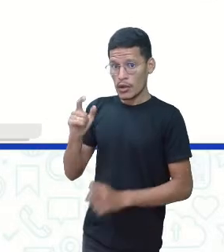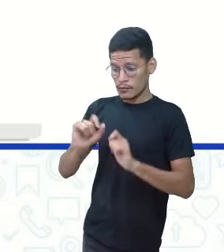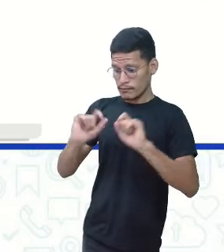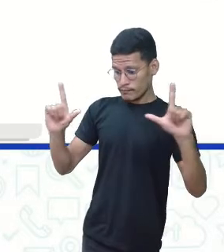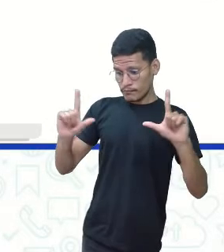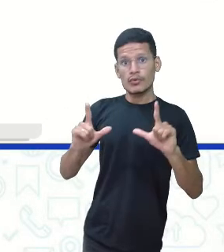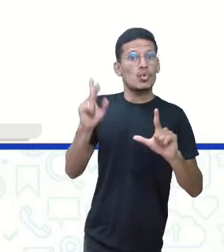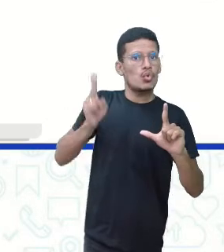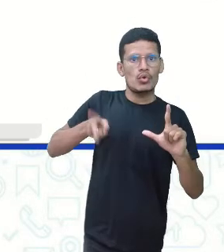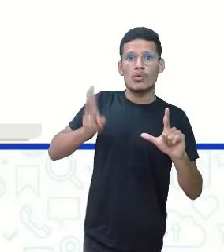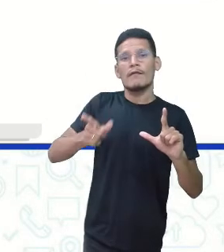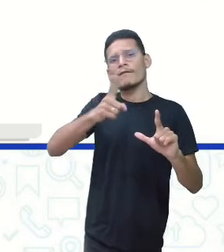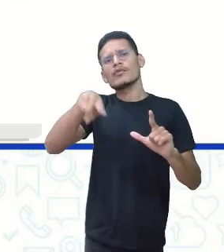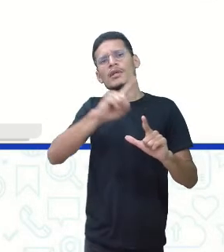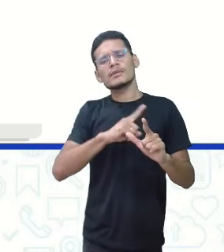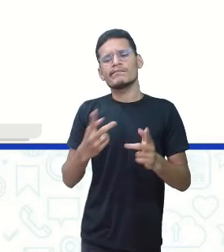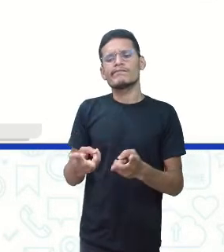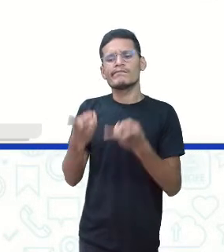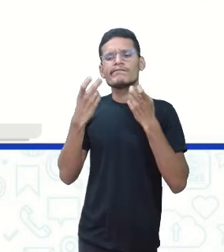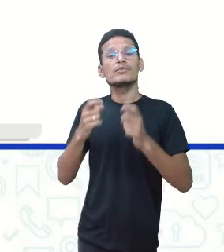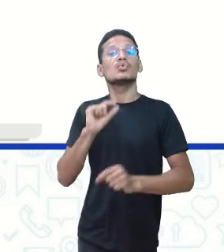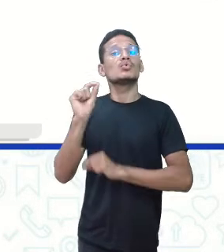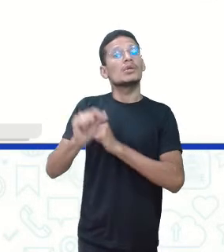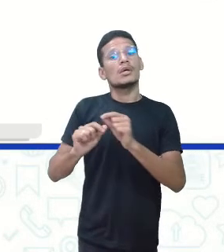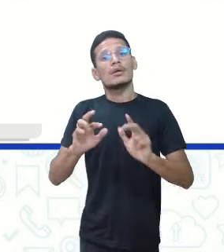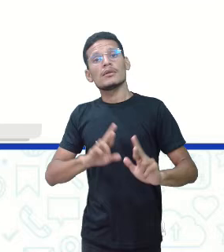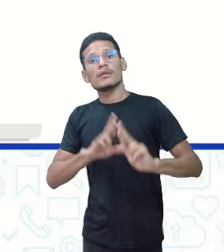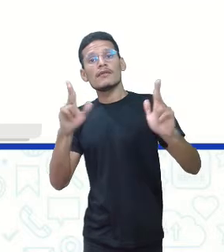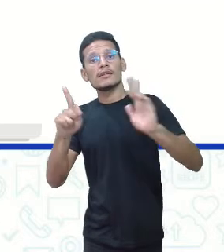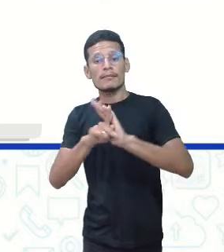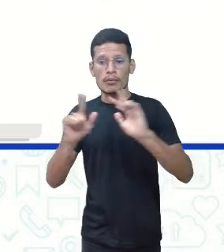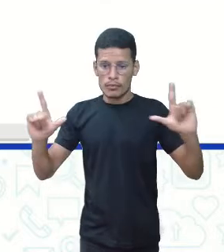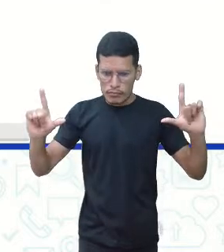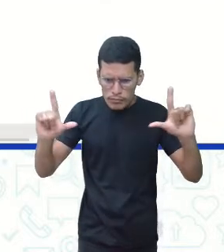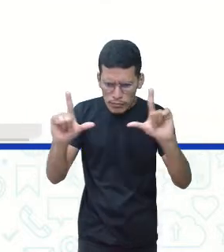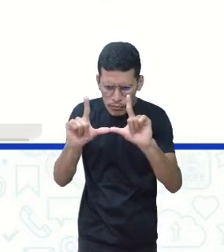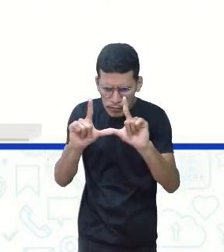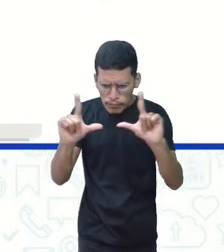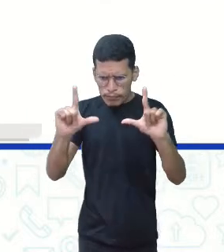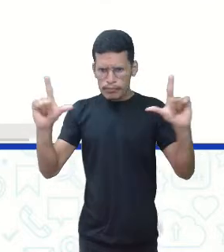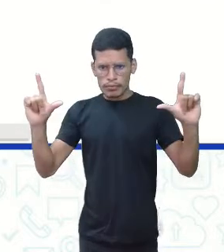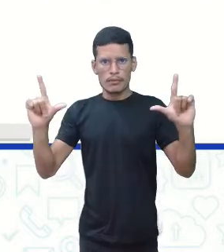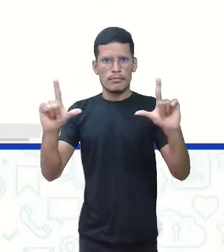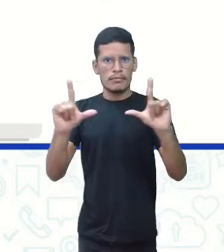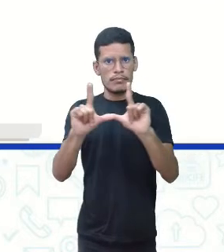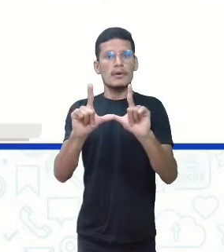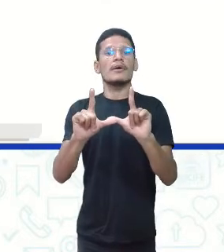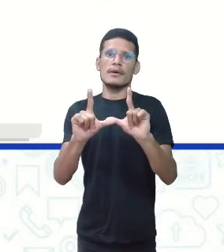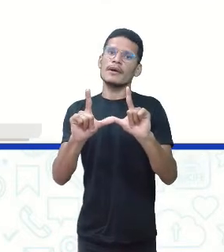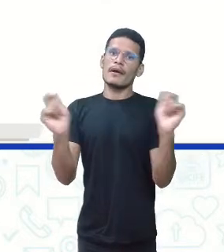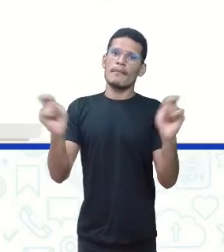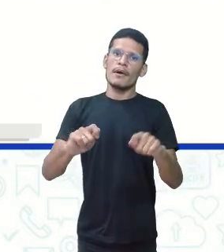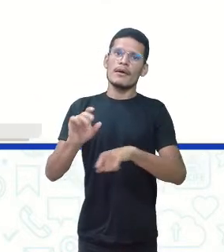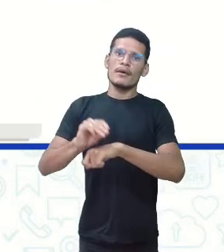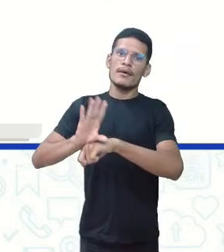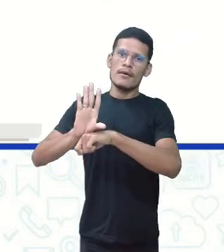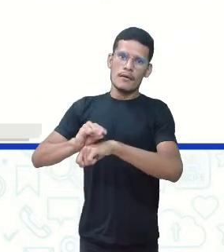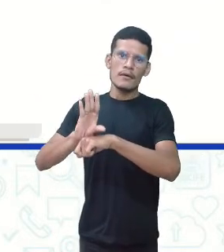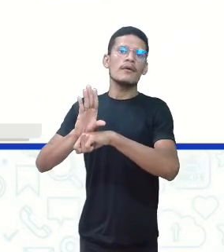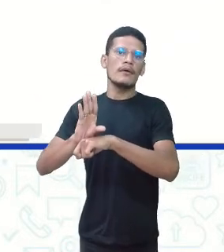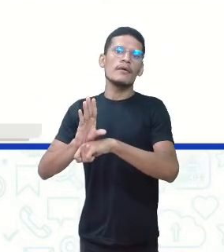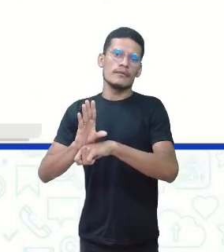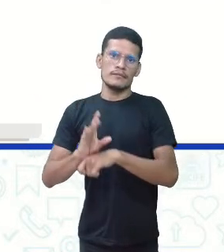grandona, para vocês começarem a perceber as diferenças ou proximidades entre essas maneiras de ampliar